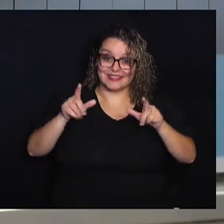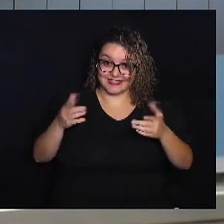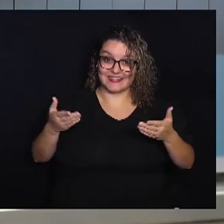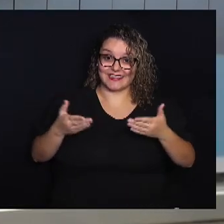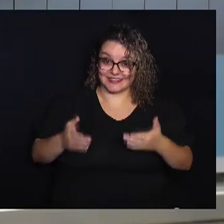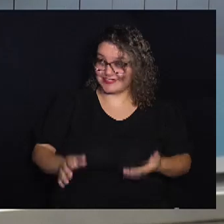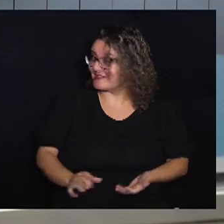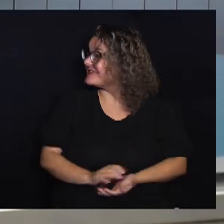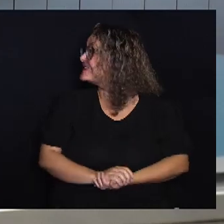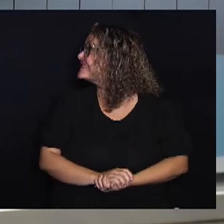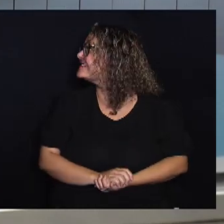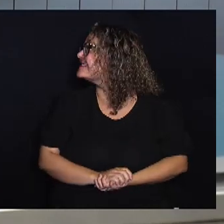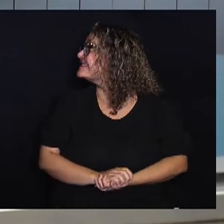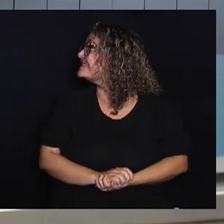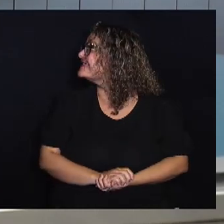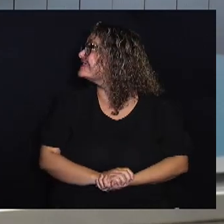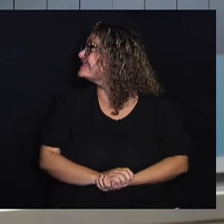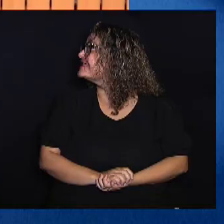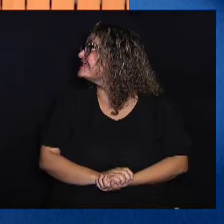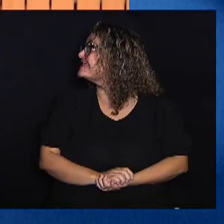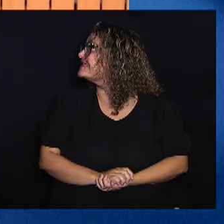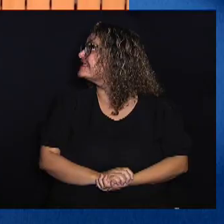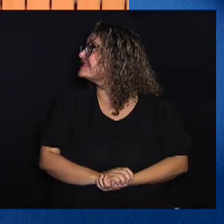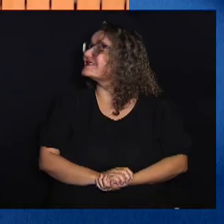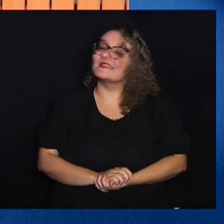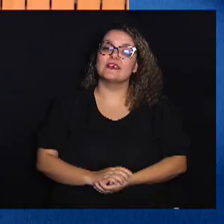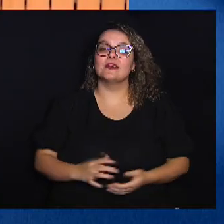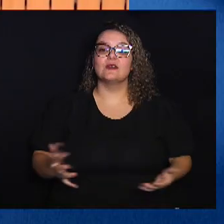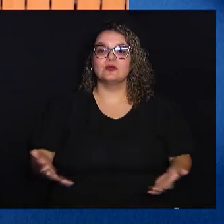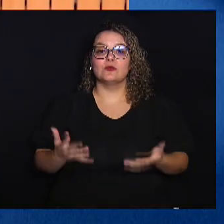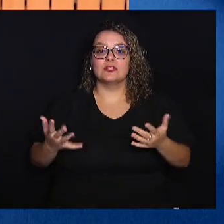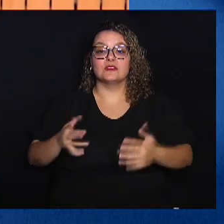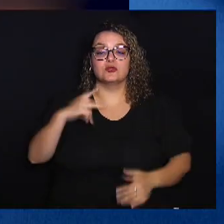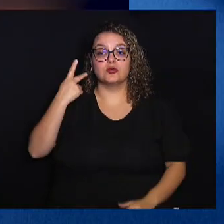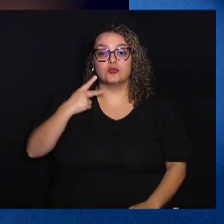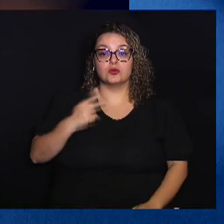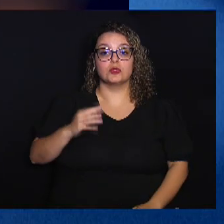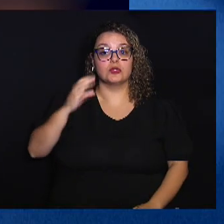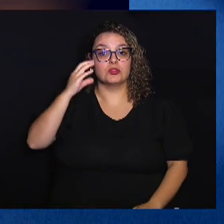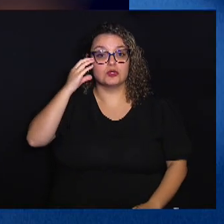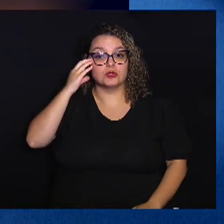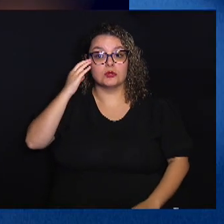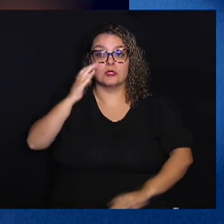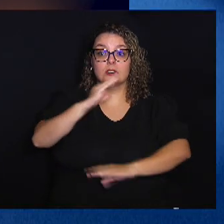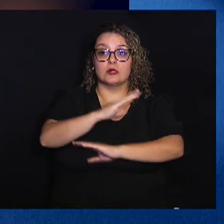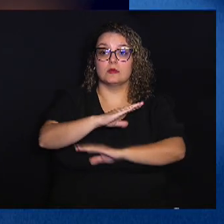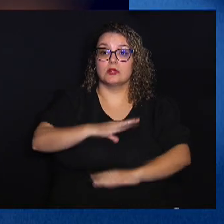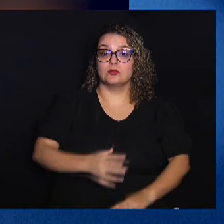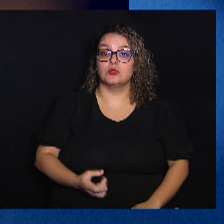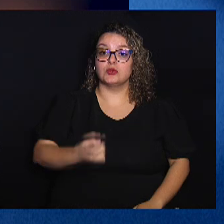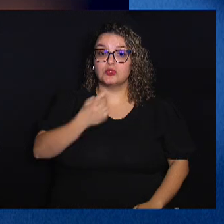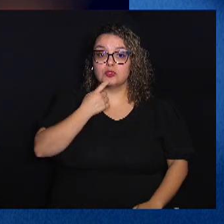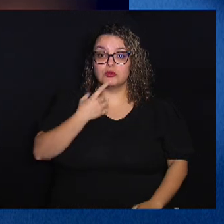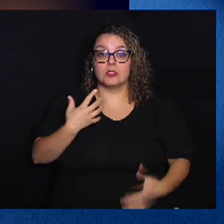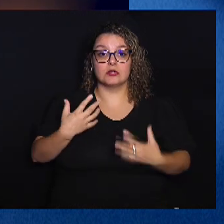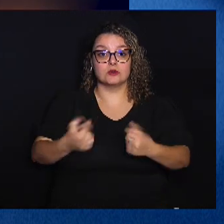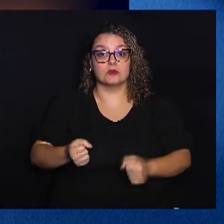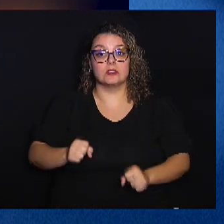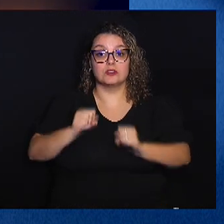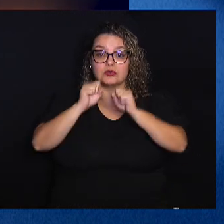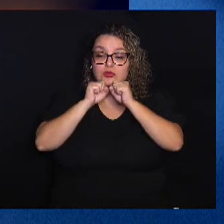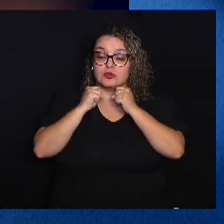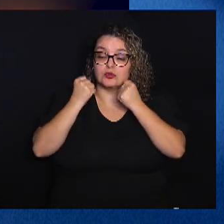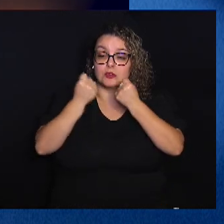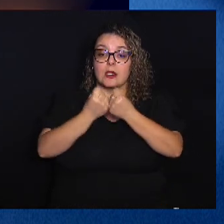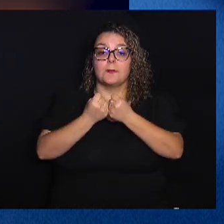os destaques de hoje. Por iniciativa do vereador Luiz Cirilo, Câmara de Campinas cedia seminário